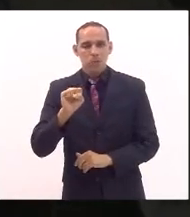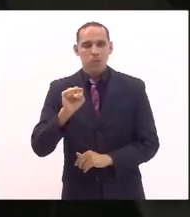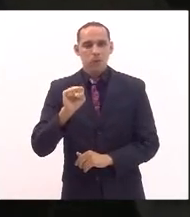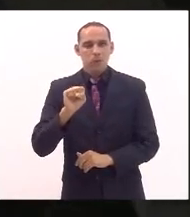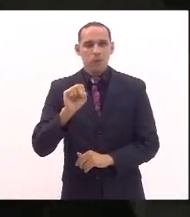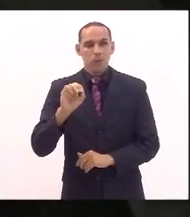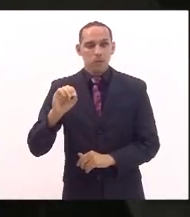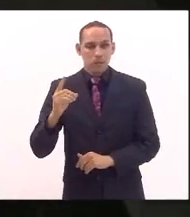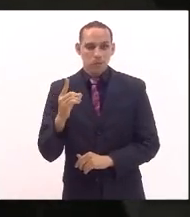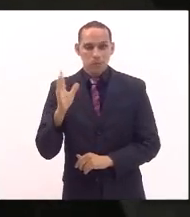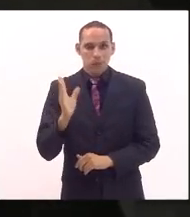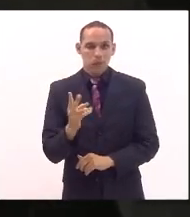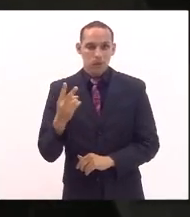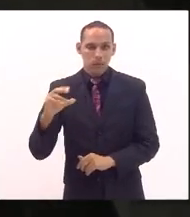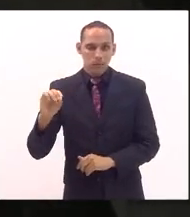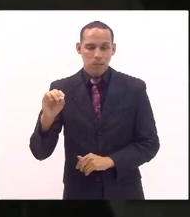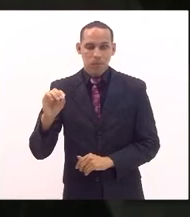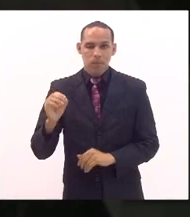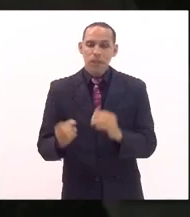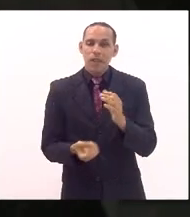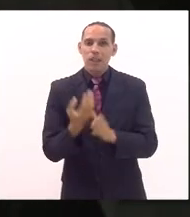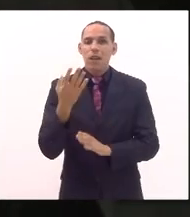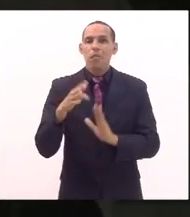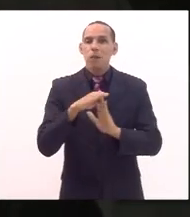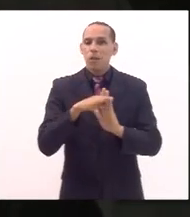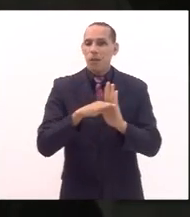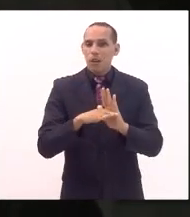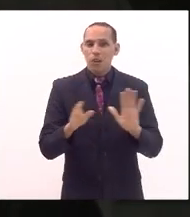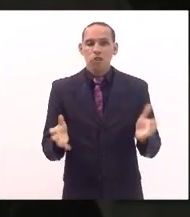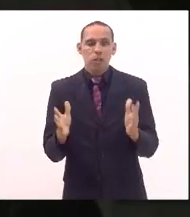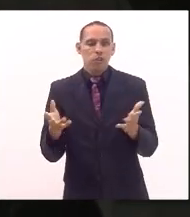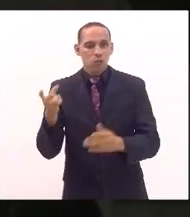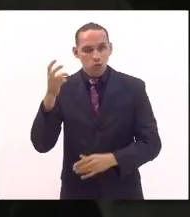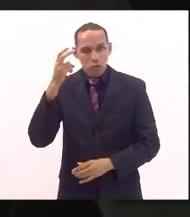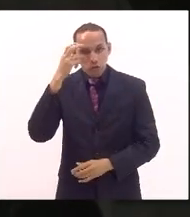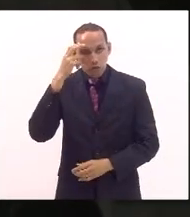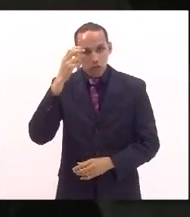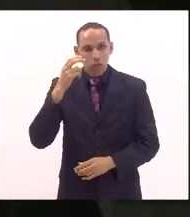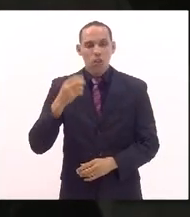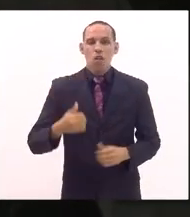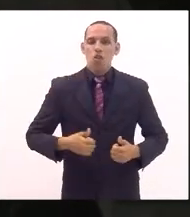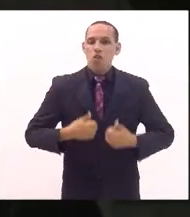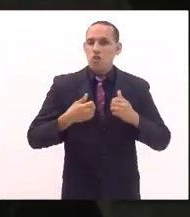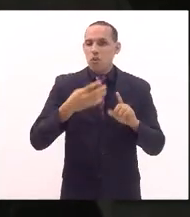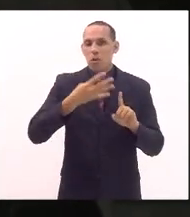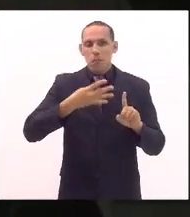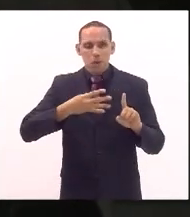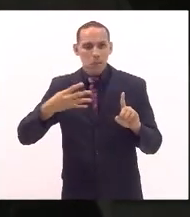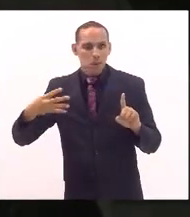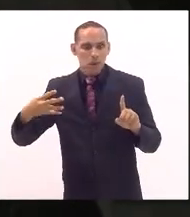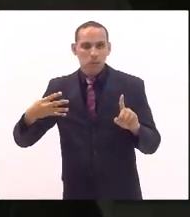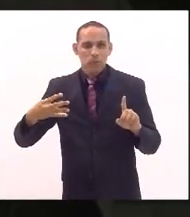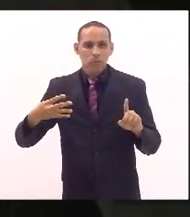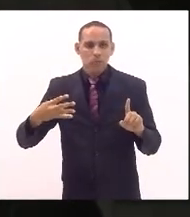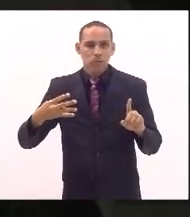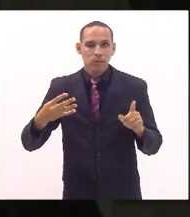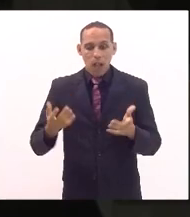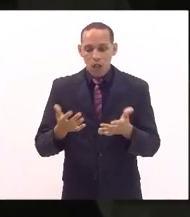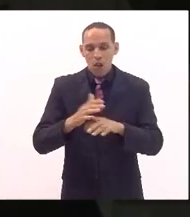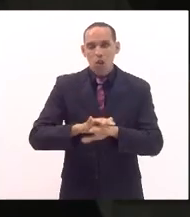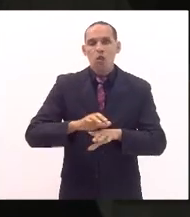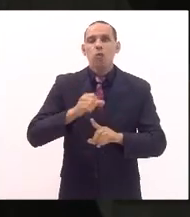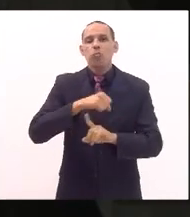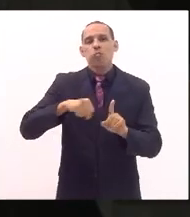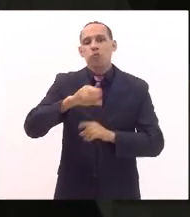2801 de 2020 que cria o programa de incentivo cultural do orgulho LGBT GTI de inclusão social